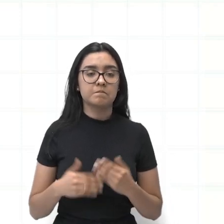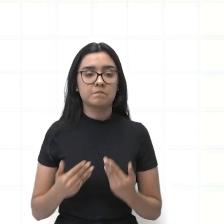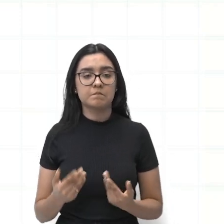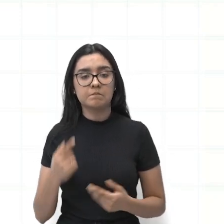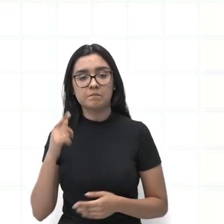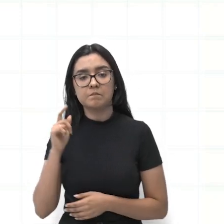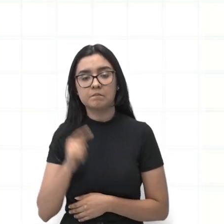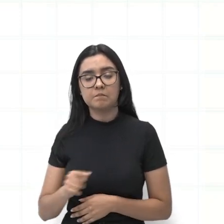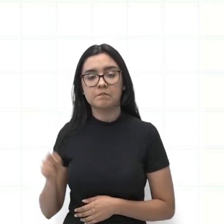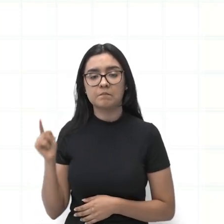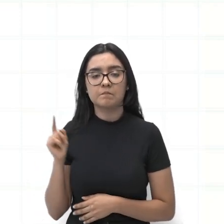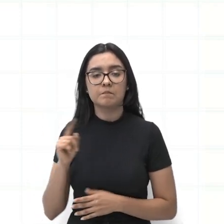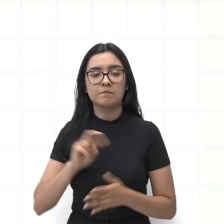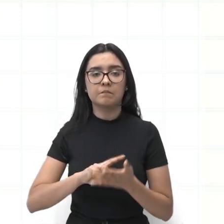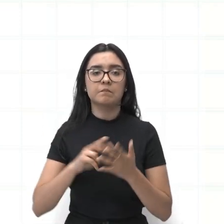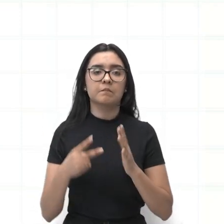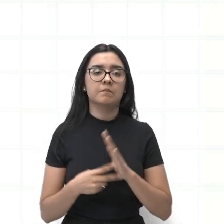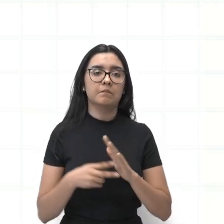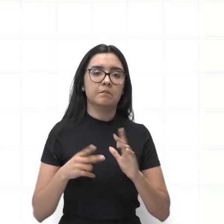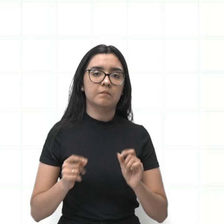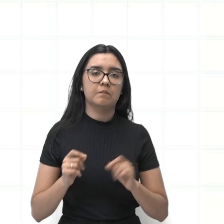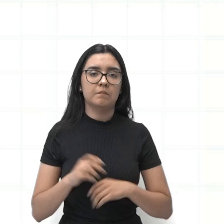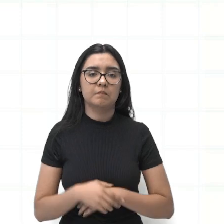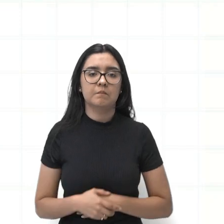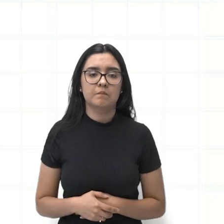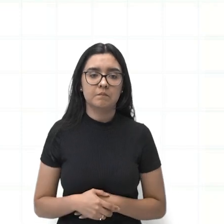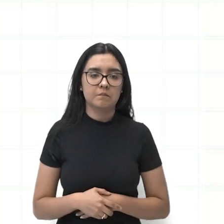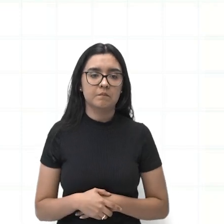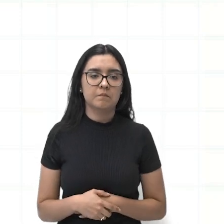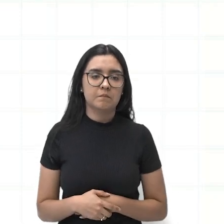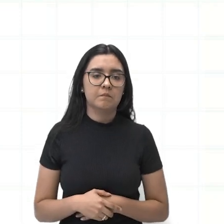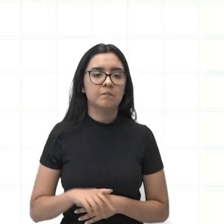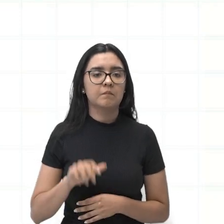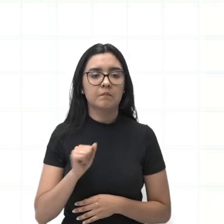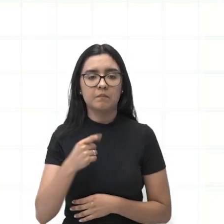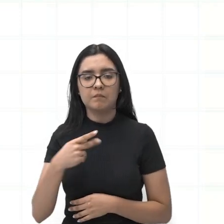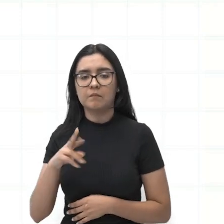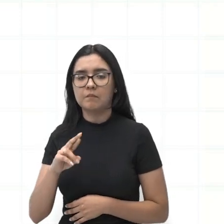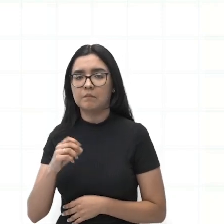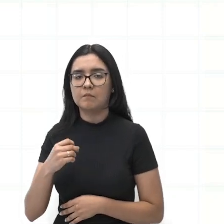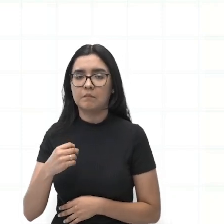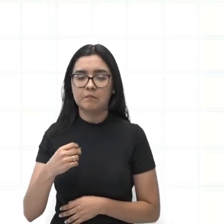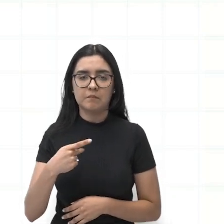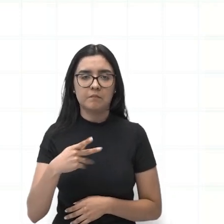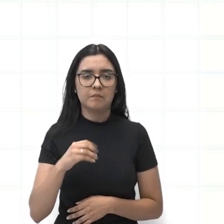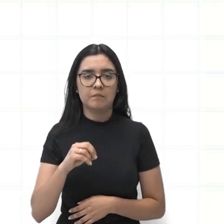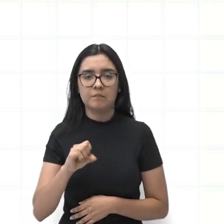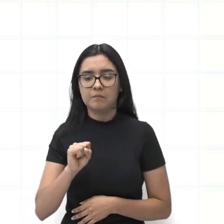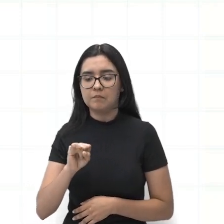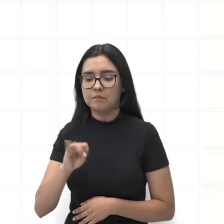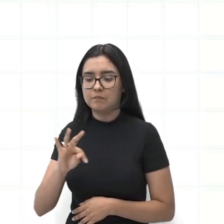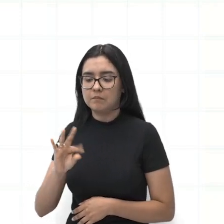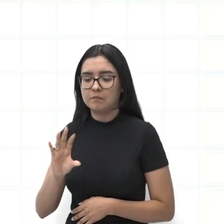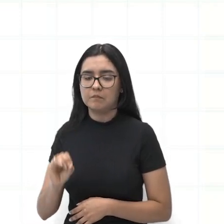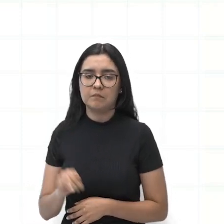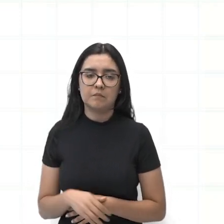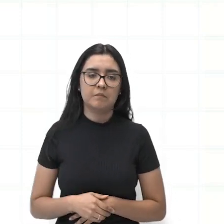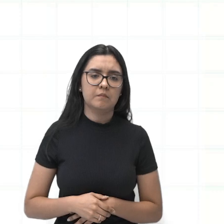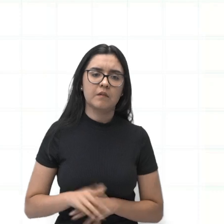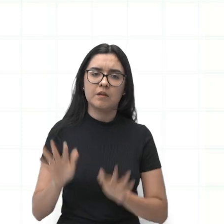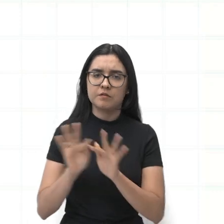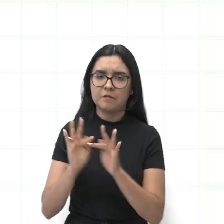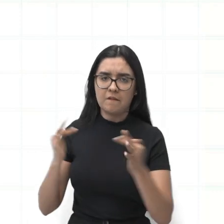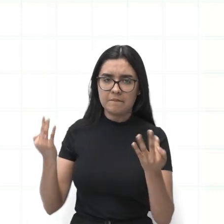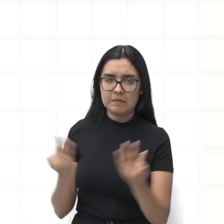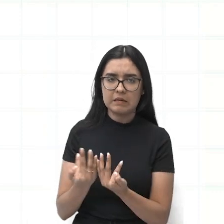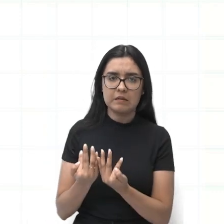todo. A expressão by the way significa a propósito. A propósito, how big is your family?